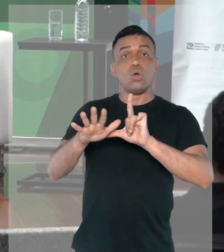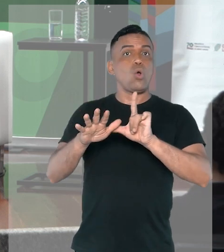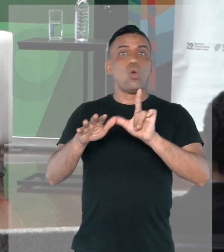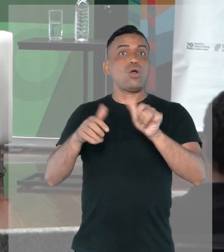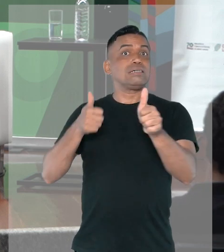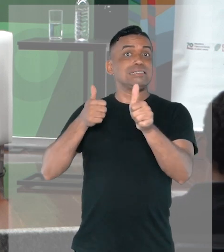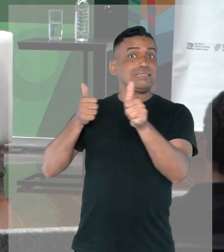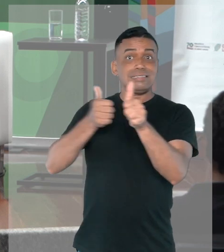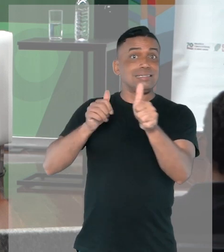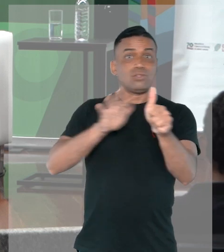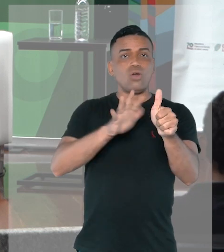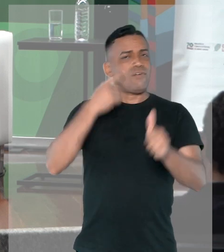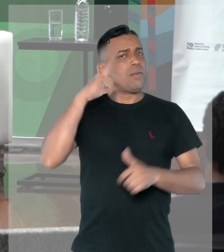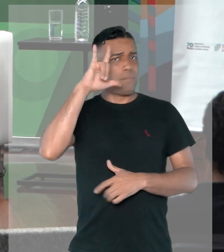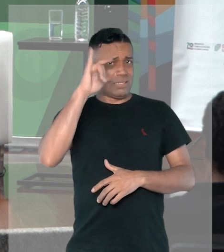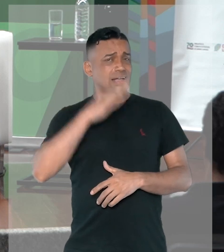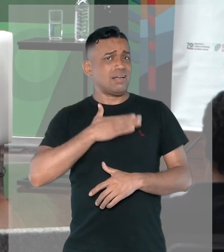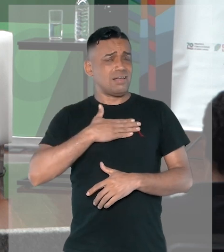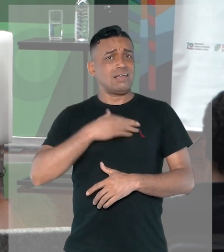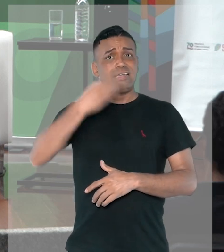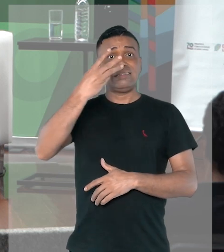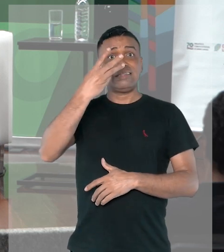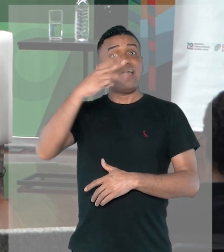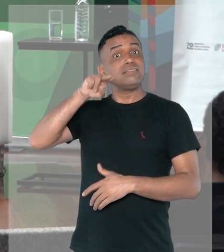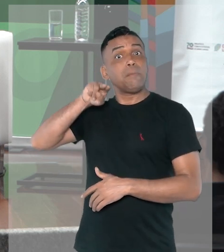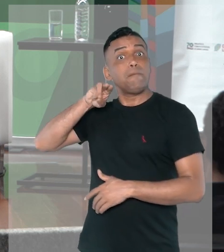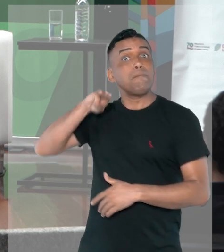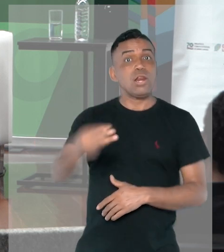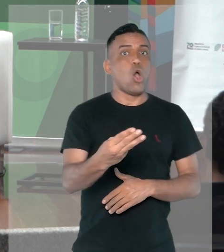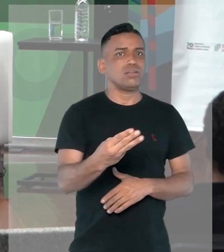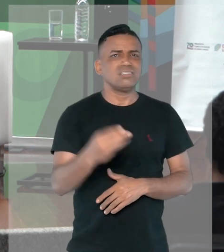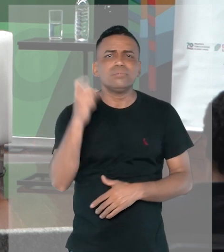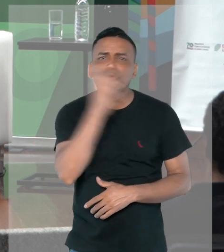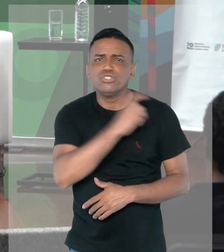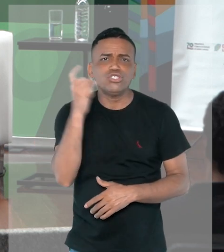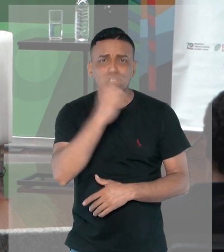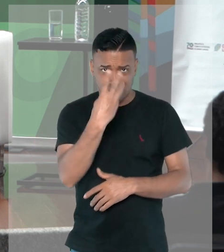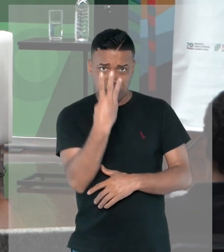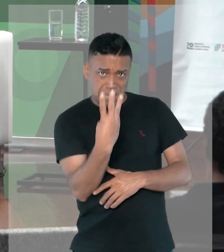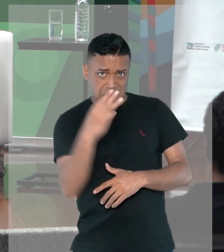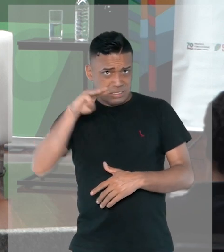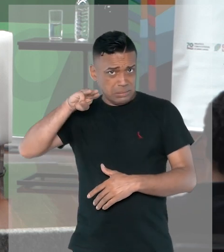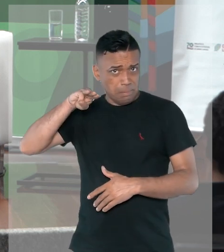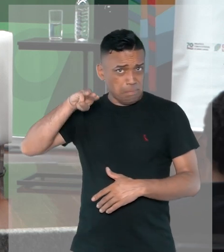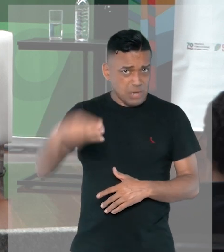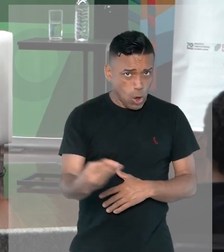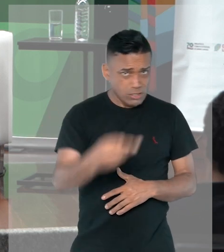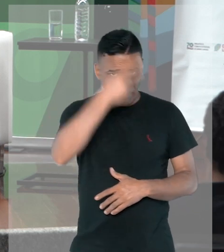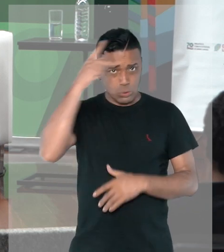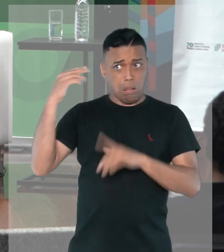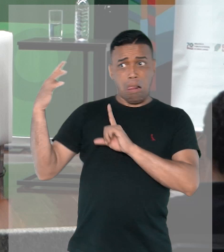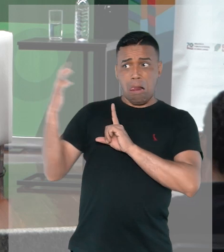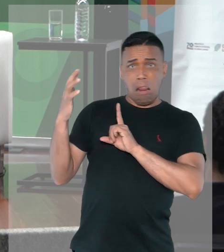seguidores. Vocês vão lá ver no meu Instagram, tem mais de 3 milhões de seguidores. É mentira. Não tenho 3 milhões de pessoas atrás de mim, todos